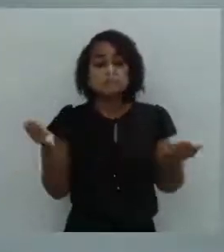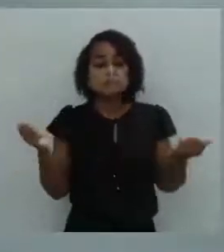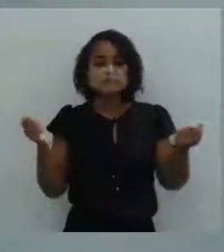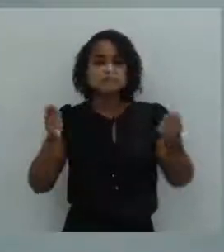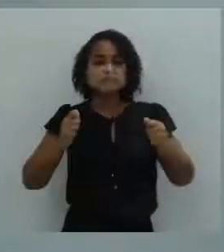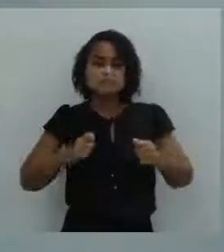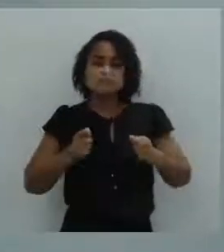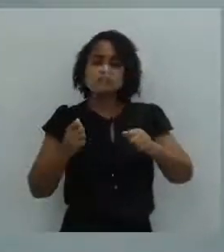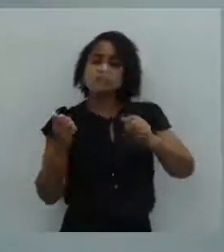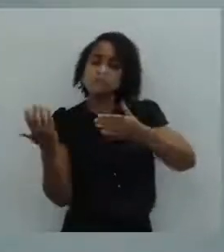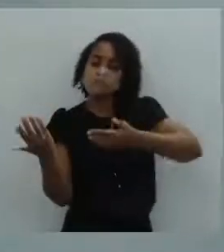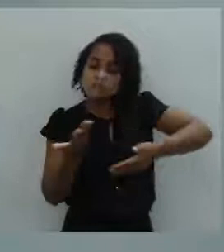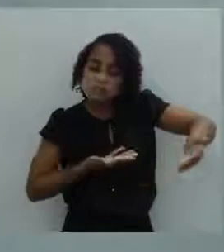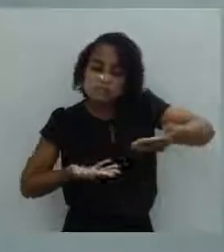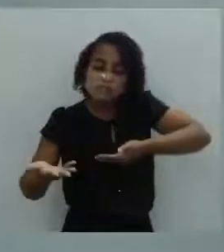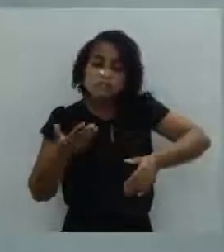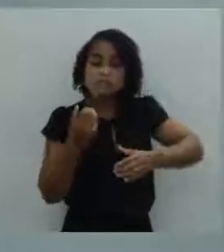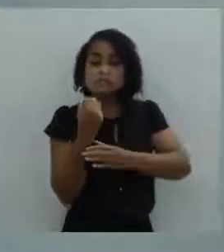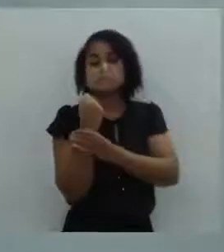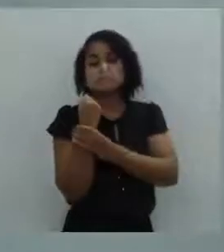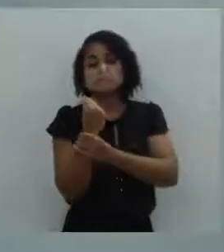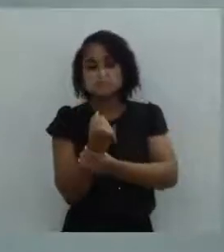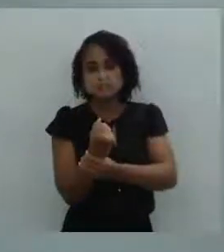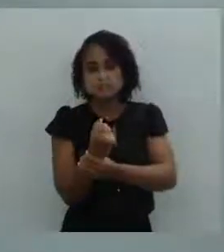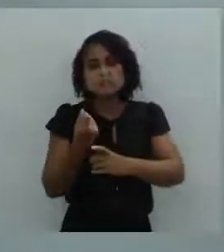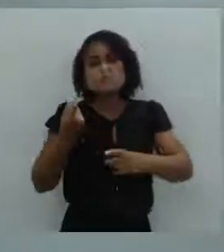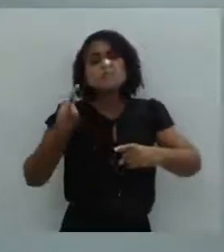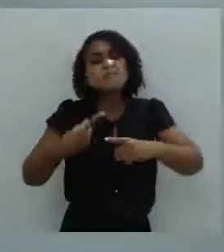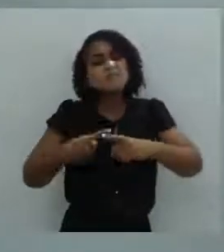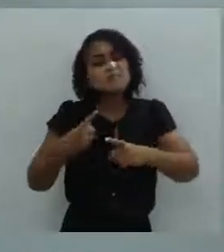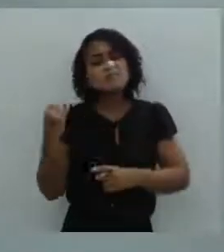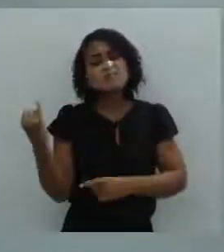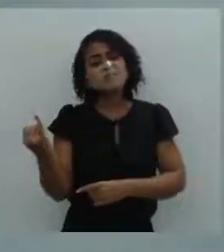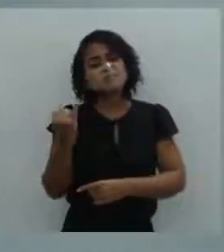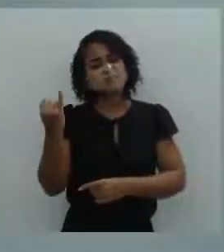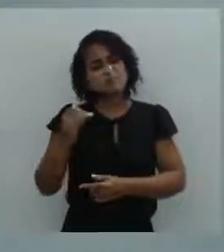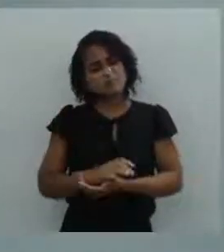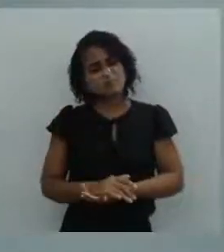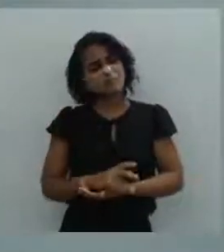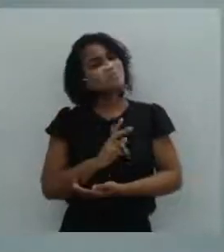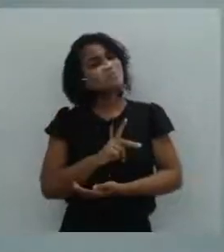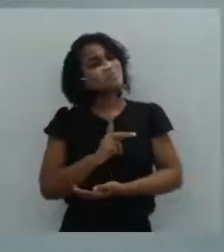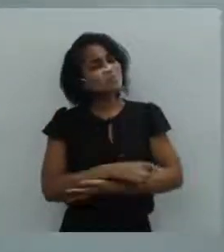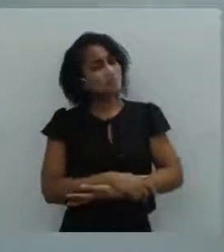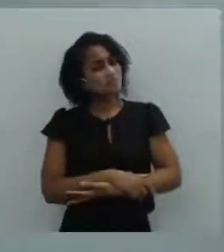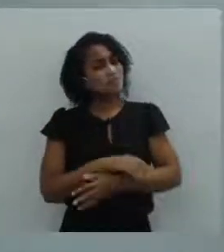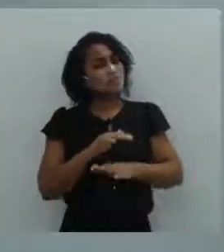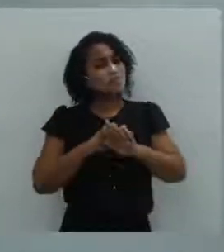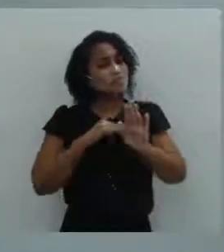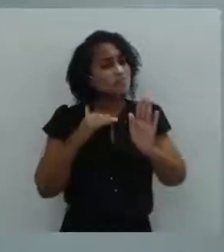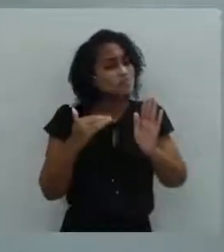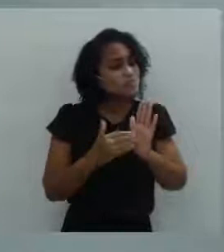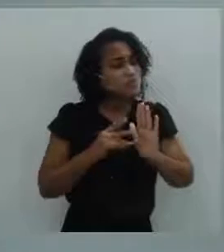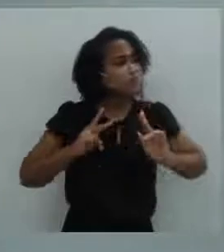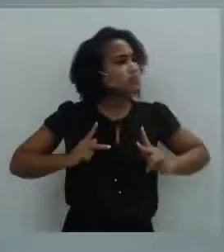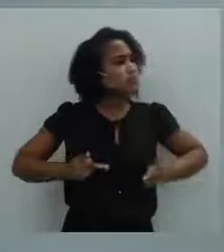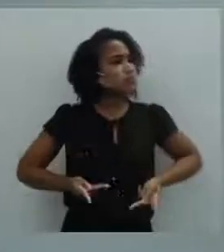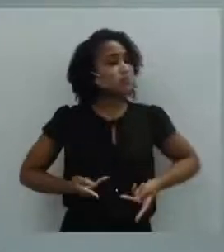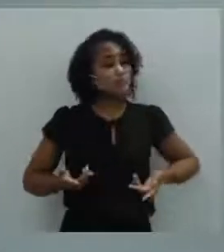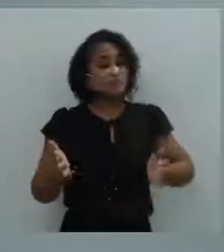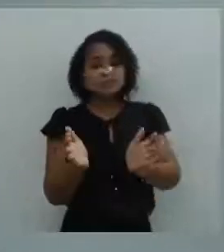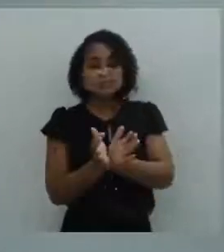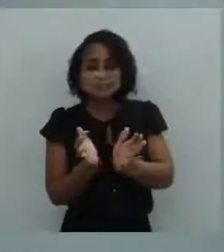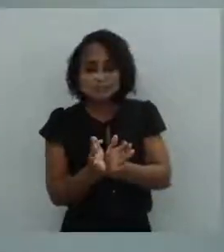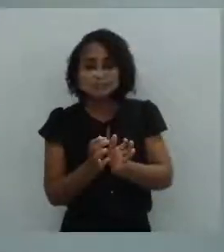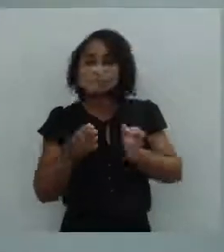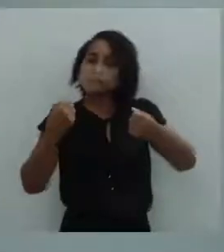possam se socializar com segurança. Por que é tão importante isso, professora? Todo ser humano vive coletivamente e